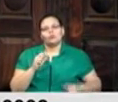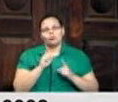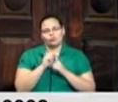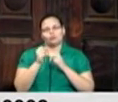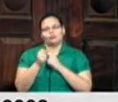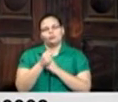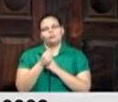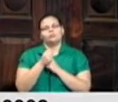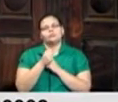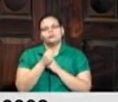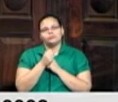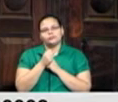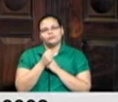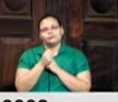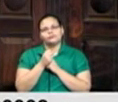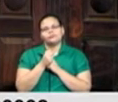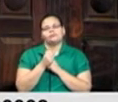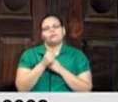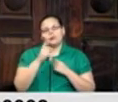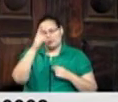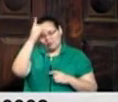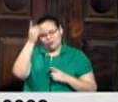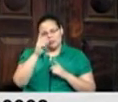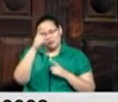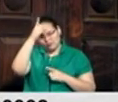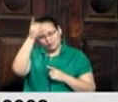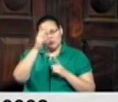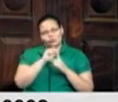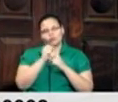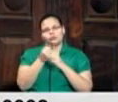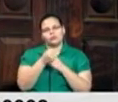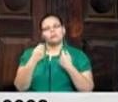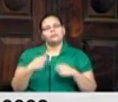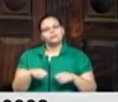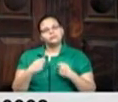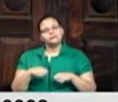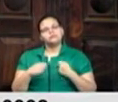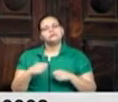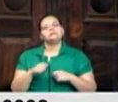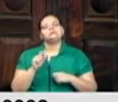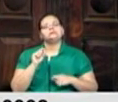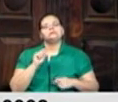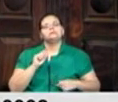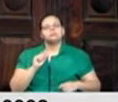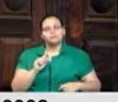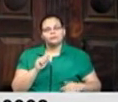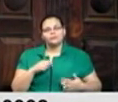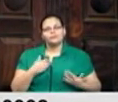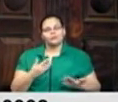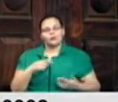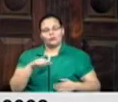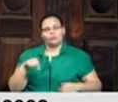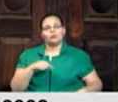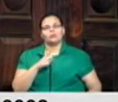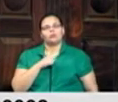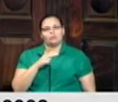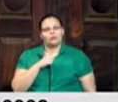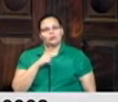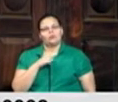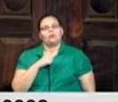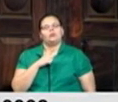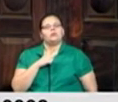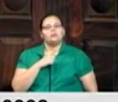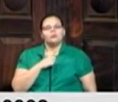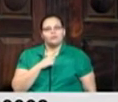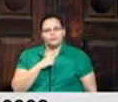social-democrata. Isto é, a necessidade imperiosa da gente ter